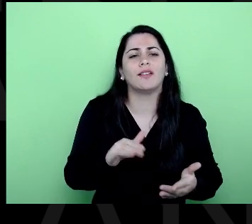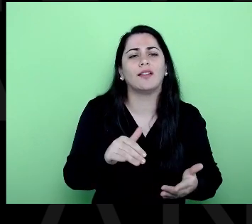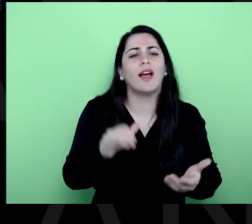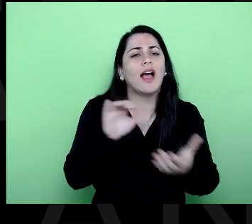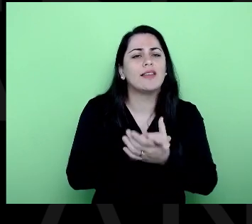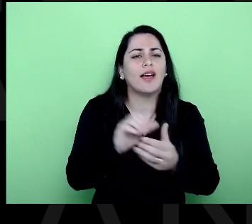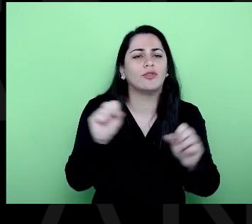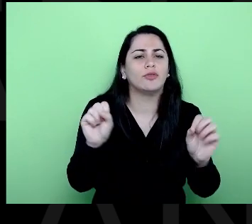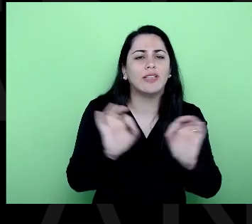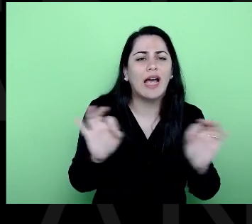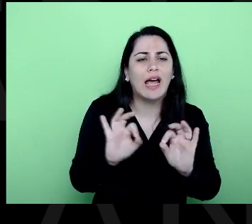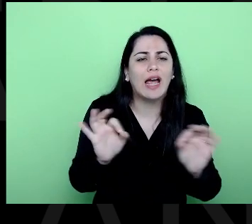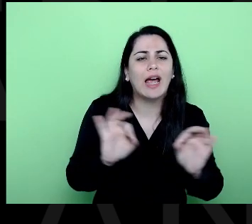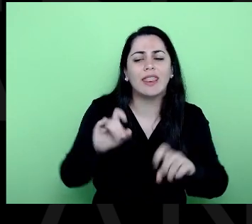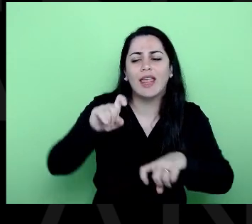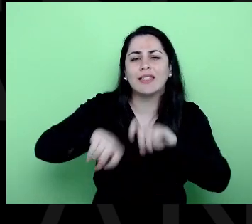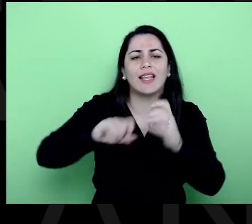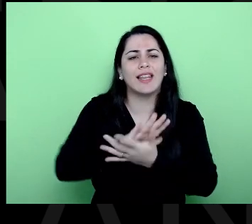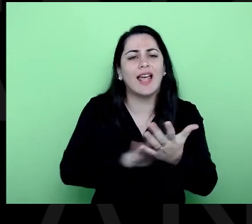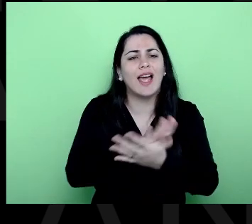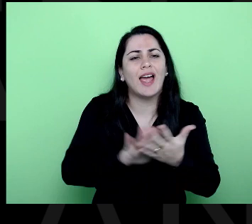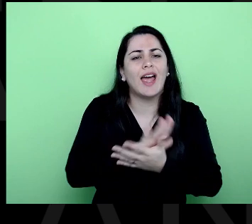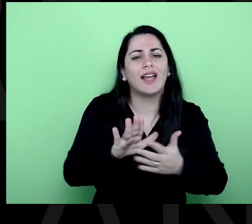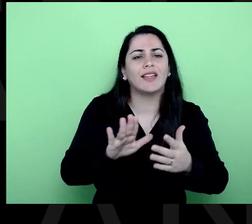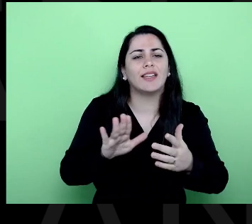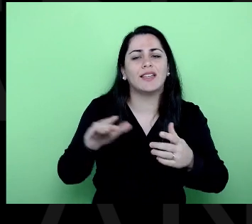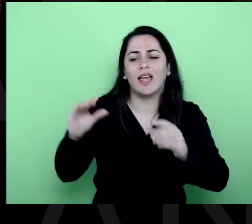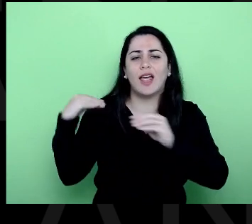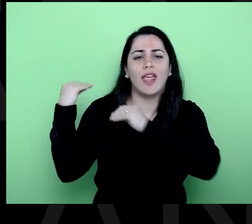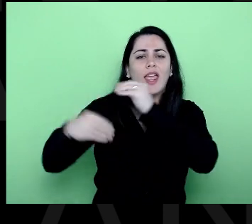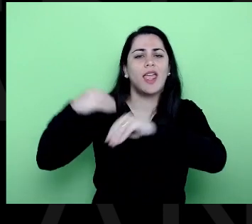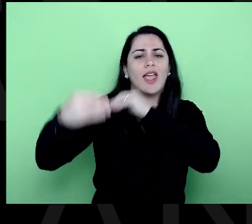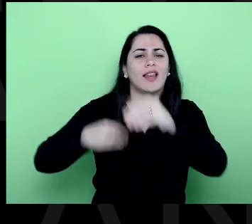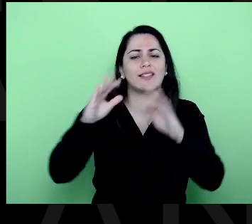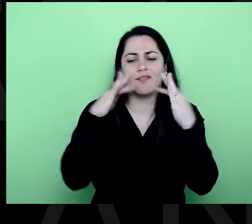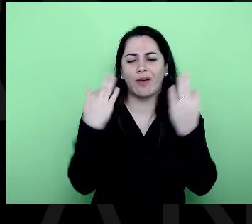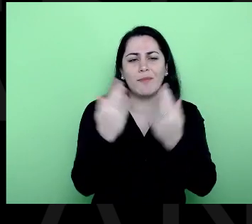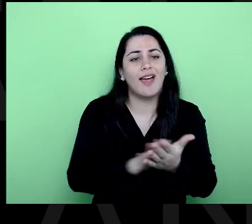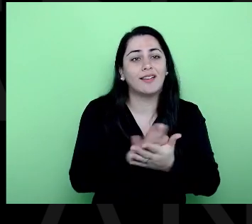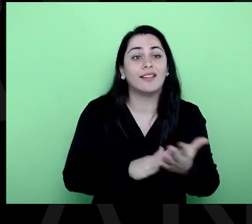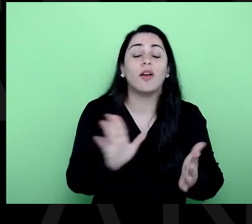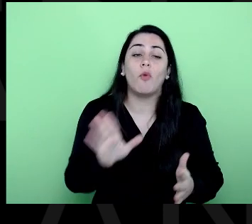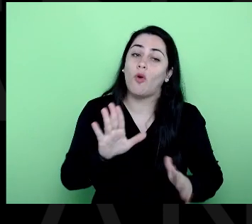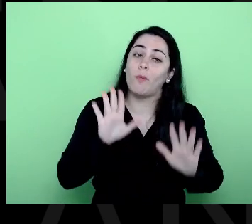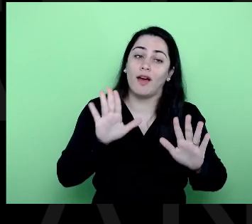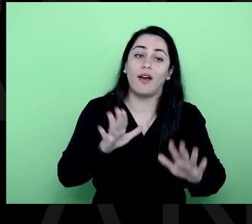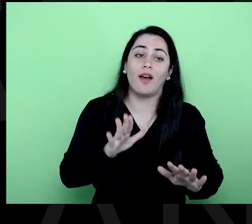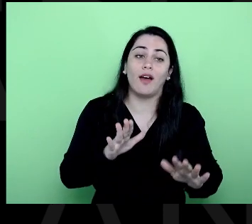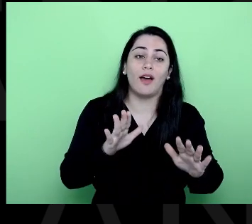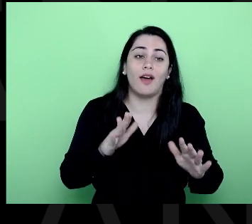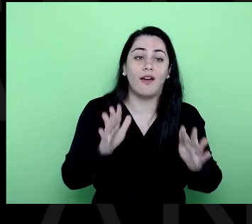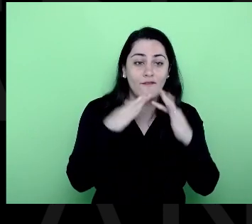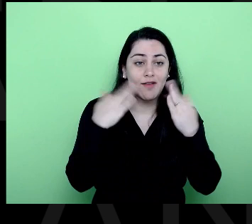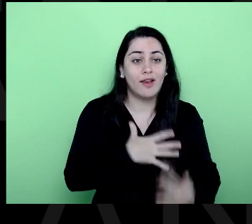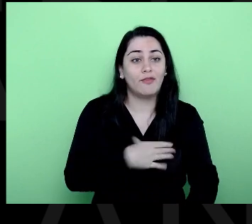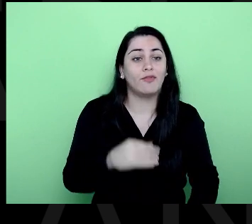sem filho, sem herdeiro. Não, mas o filho os filhos do Garrincha, que não sabiam ler,